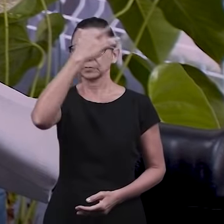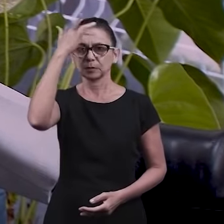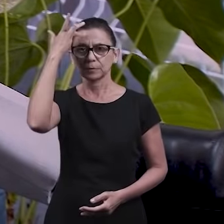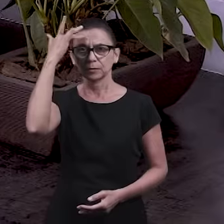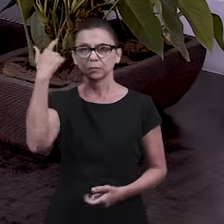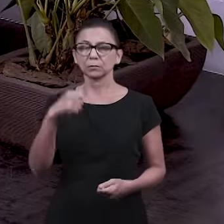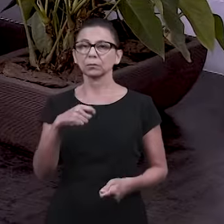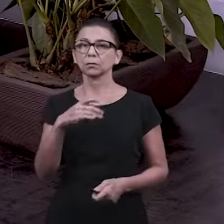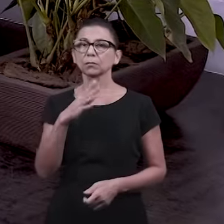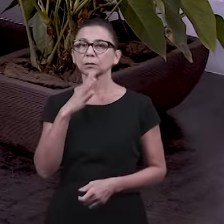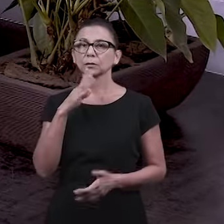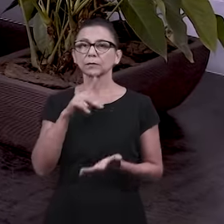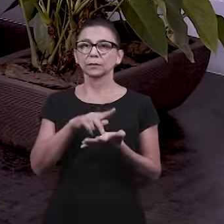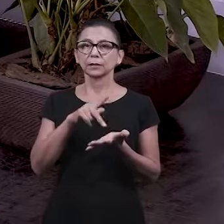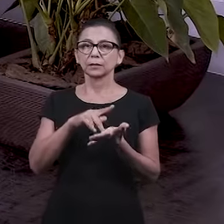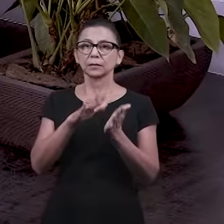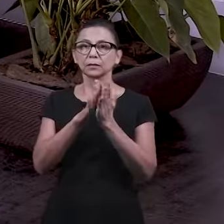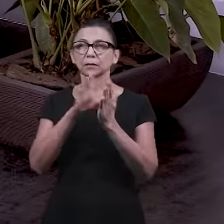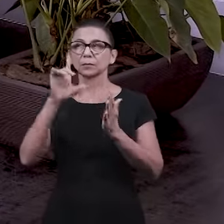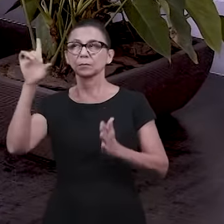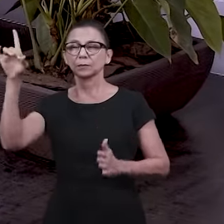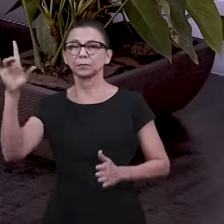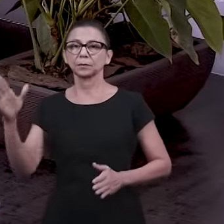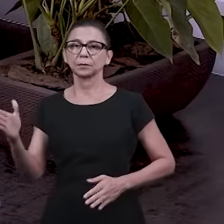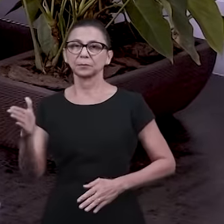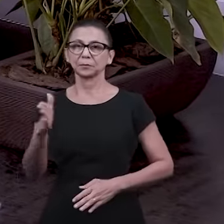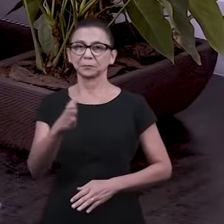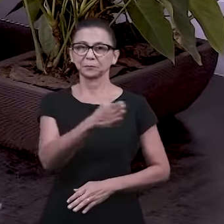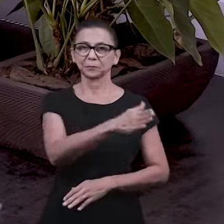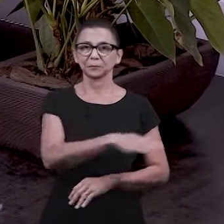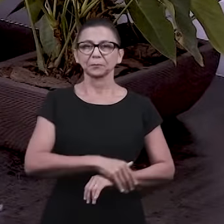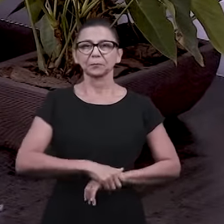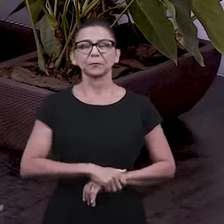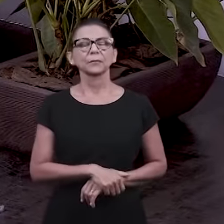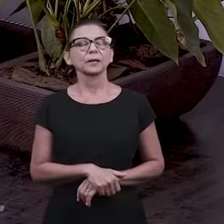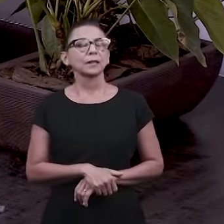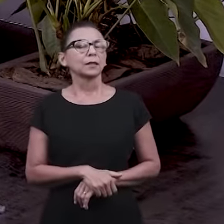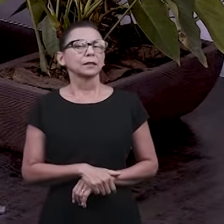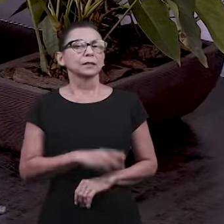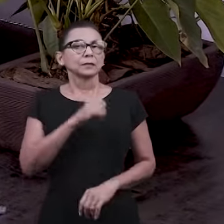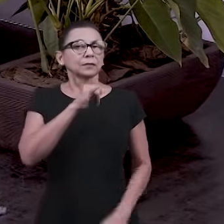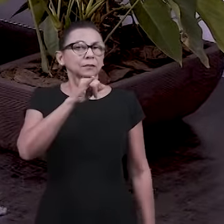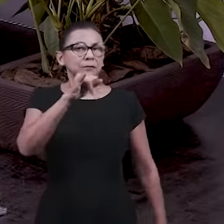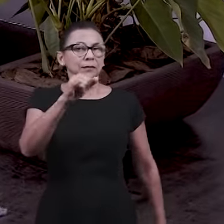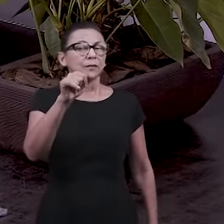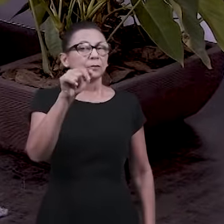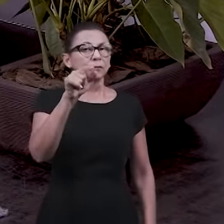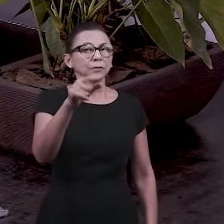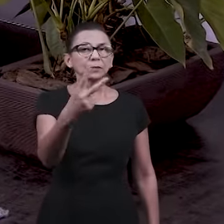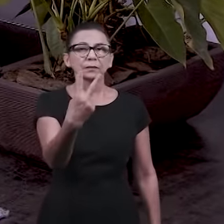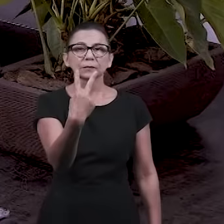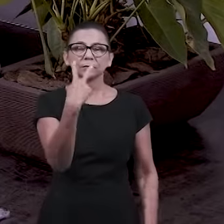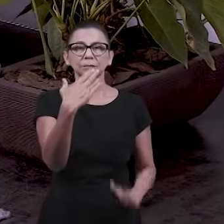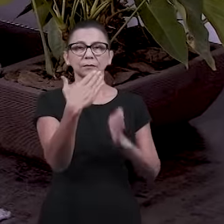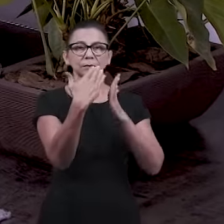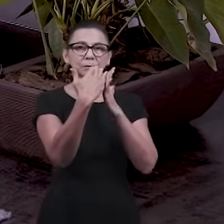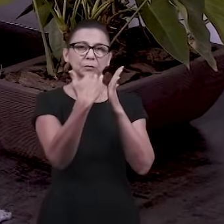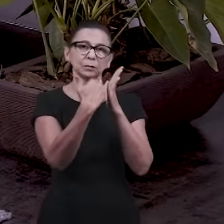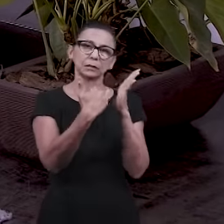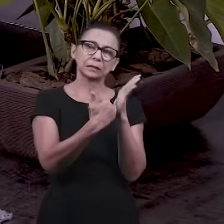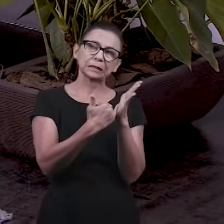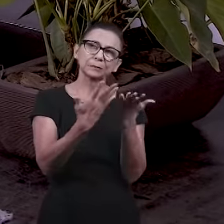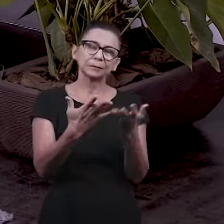Deus. Mas agora eu quero falar com você que ouviu, que assistiu a esse programa e que, de alguma maneira,